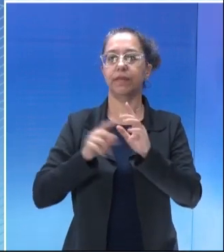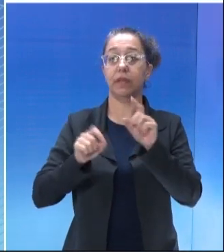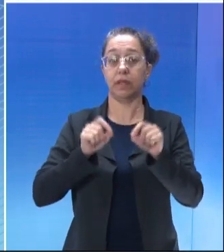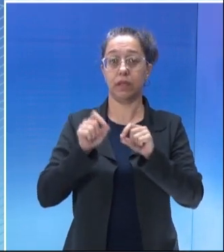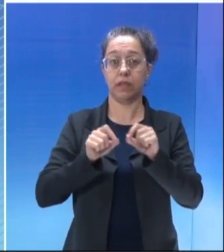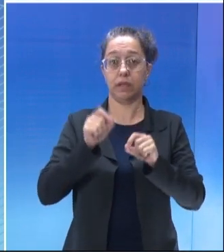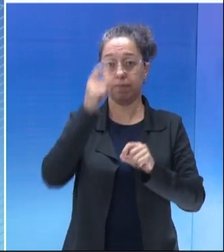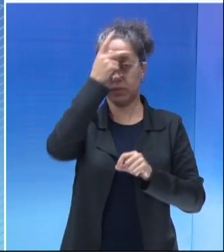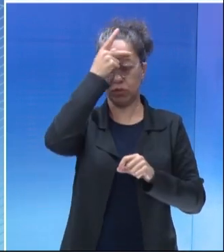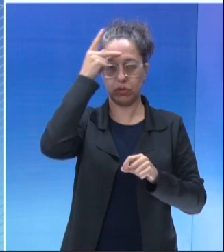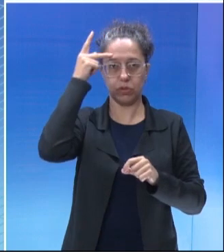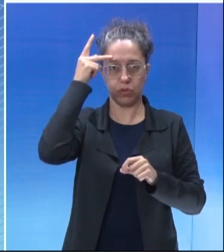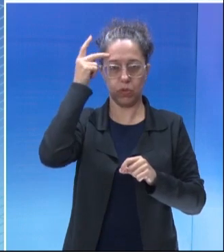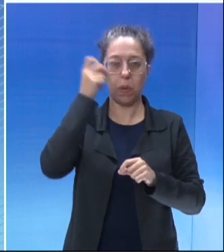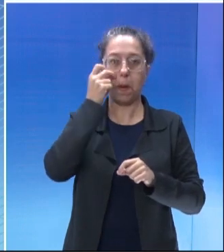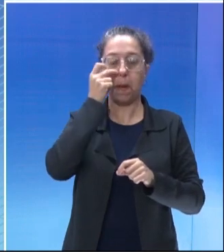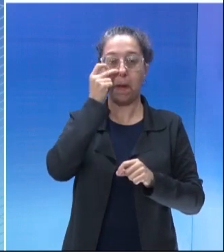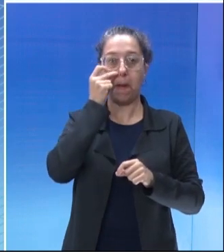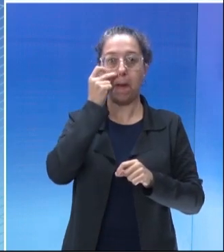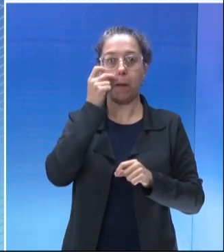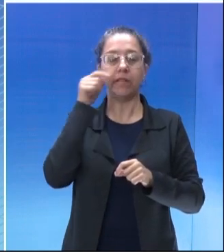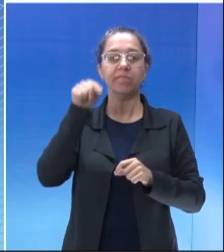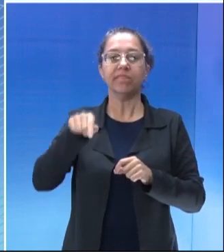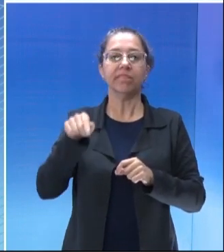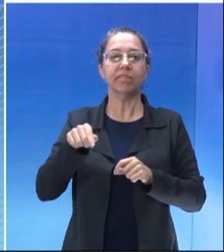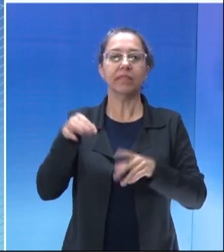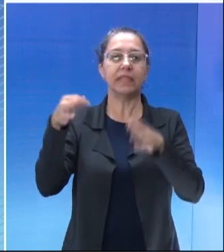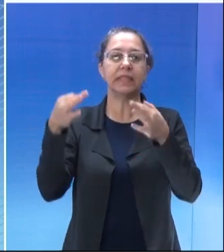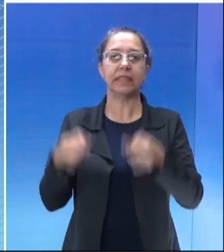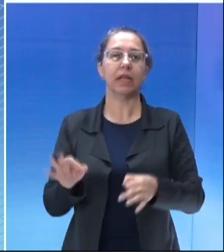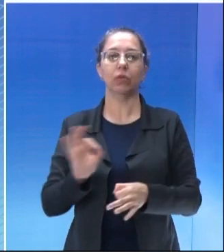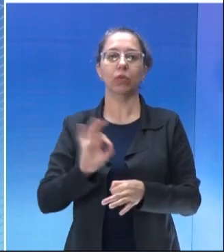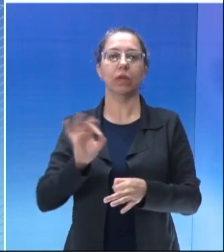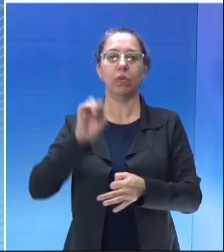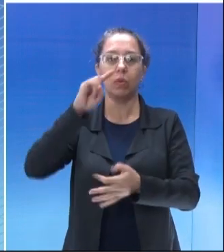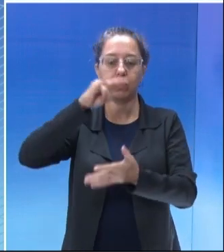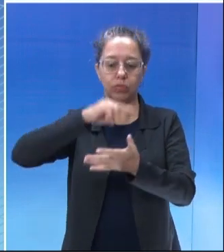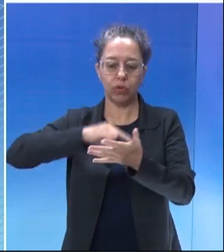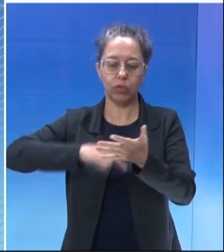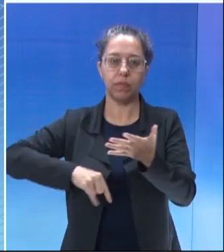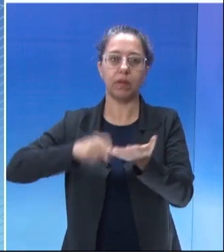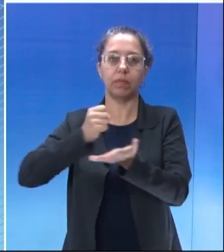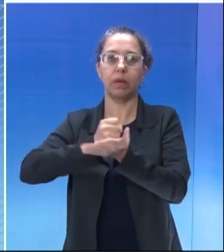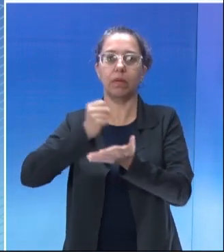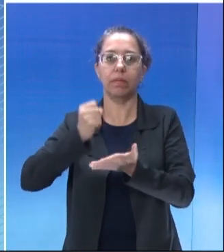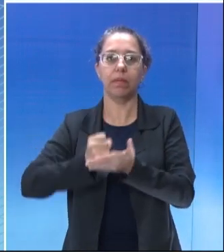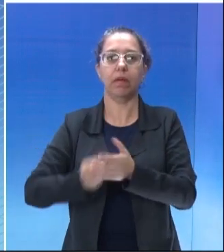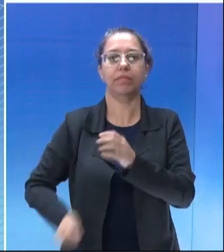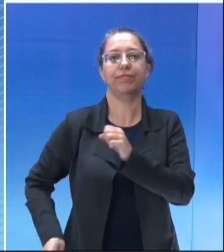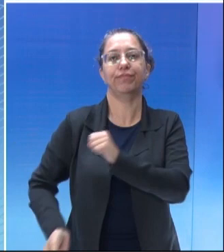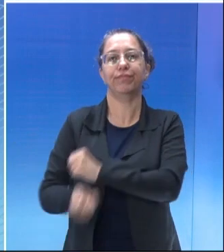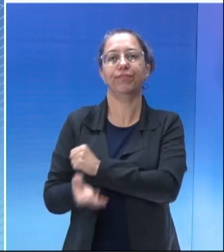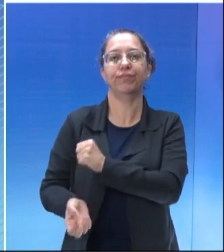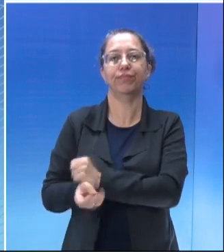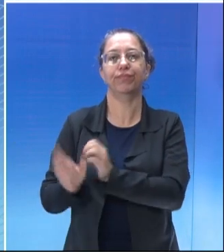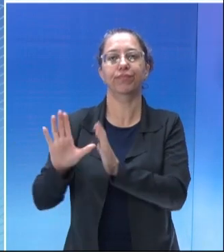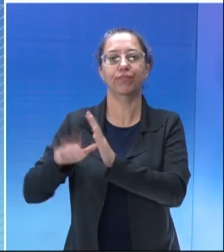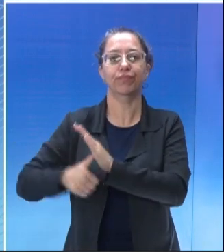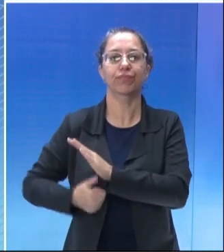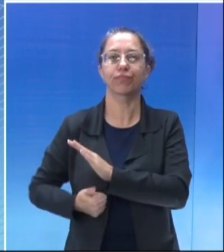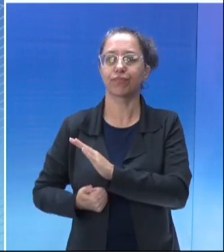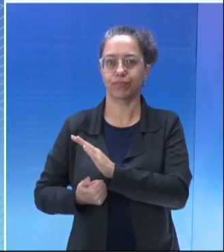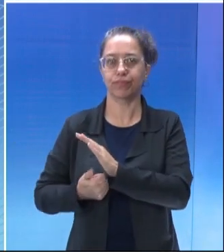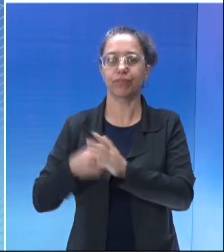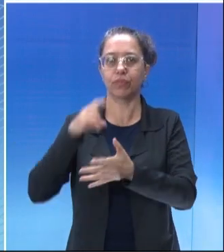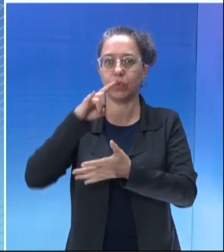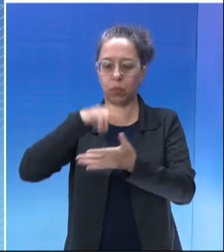essas pessoas, quando se apropriavam indevidamente, faziam registros cartorários de forma fraudulenta, pegava esse documento, colocava